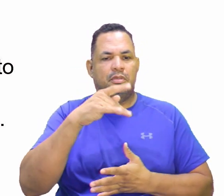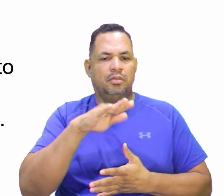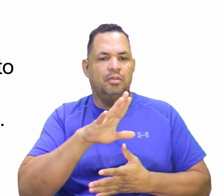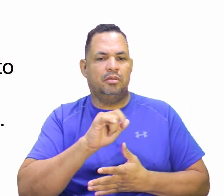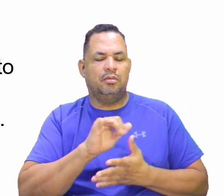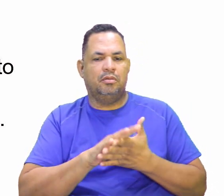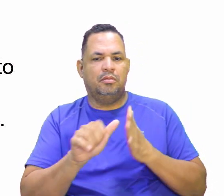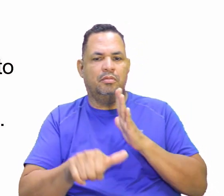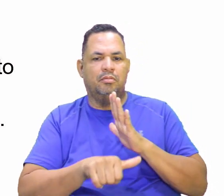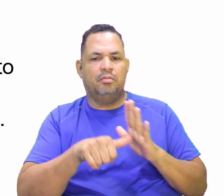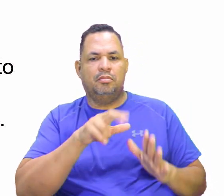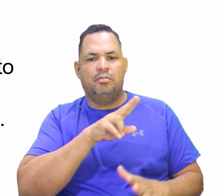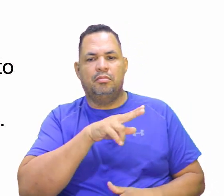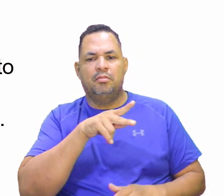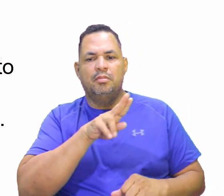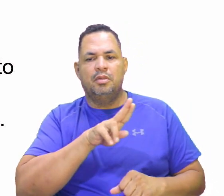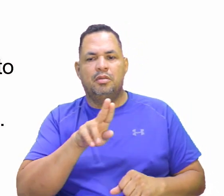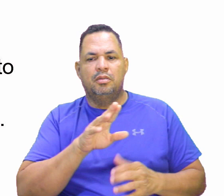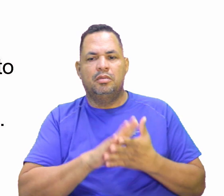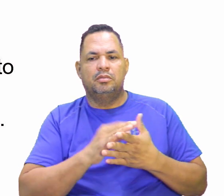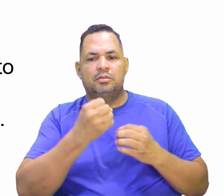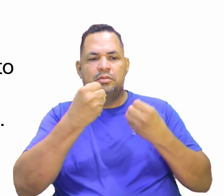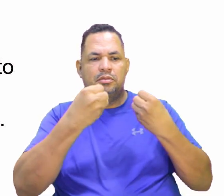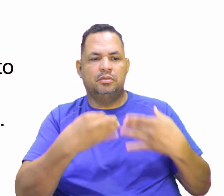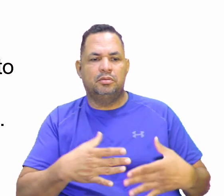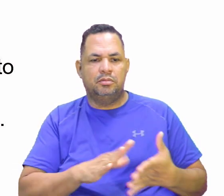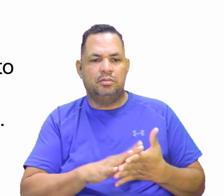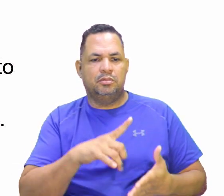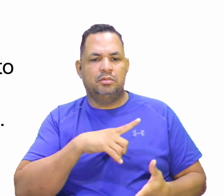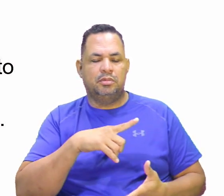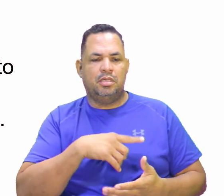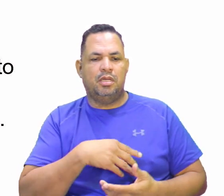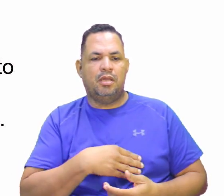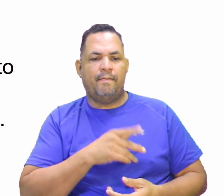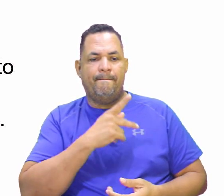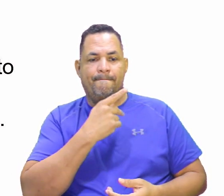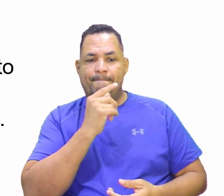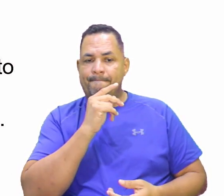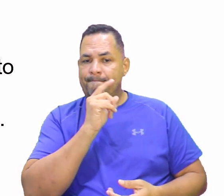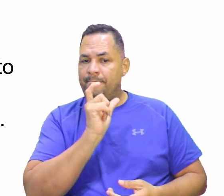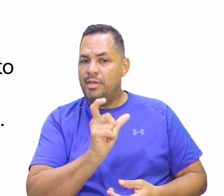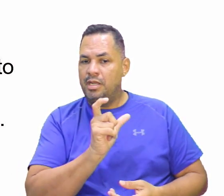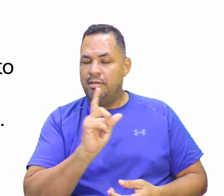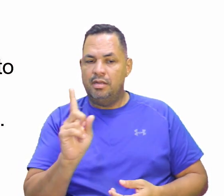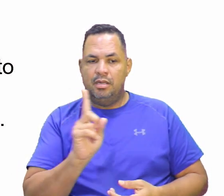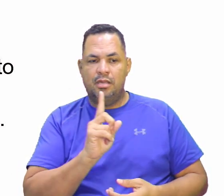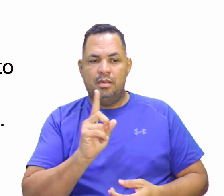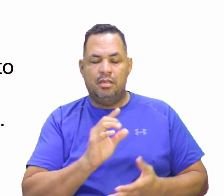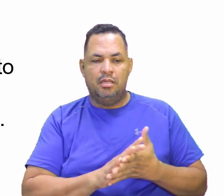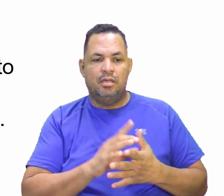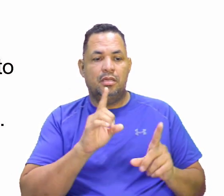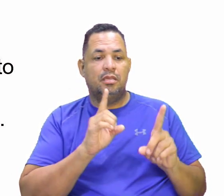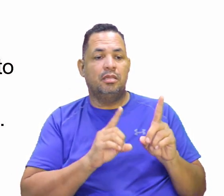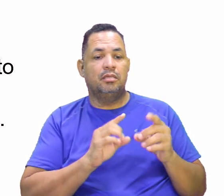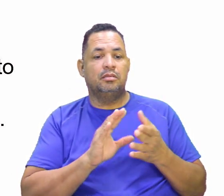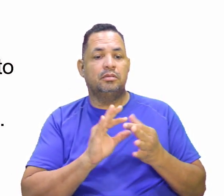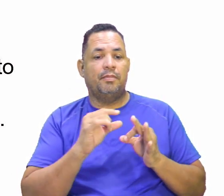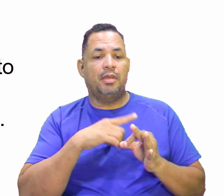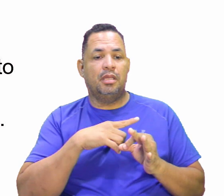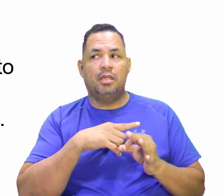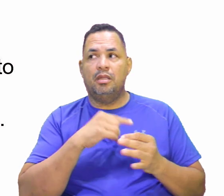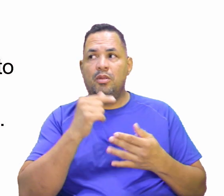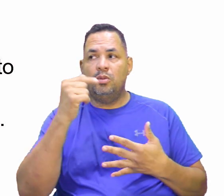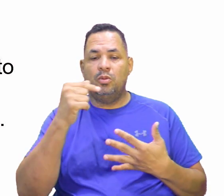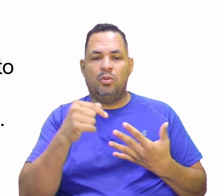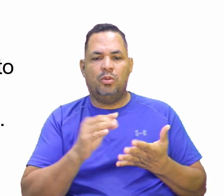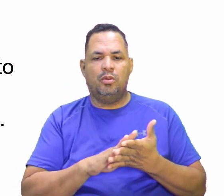primeiro pronome se justifica pela presença da palavra negativa. D, ainda no item 3, estaria